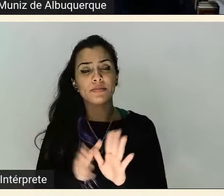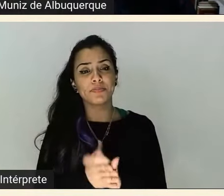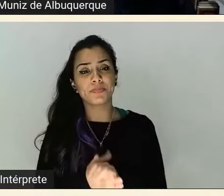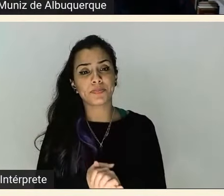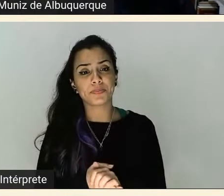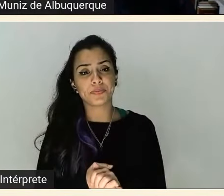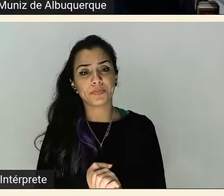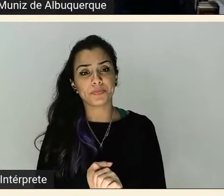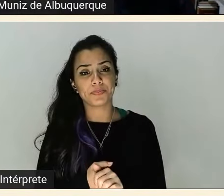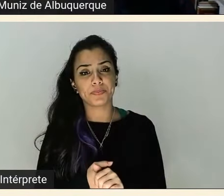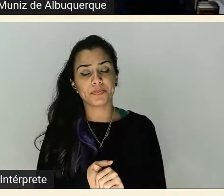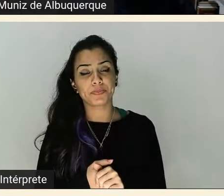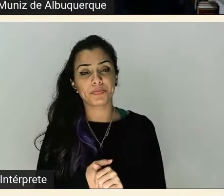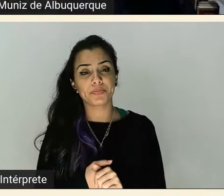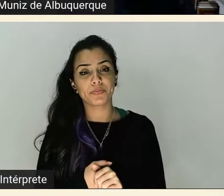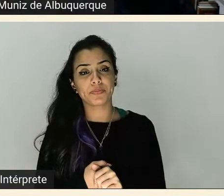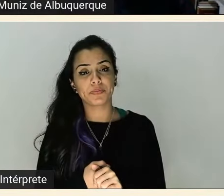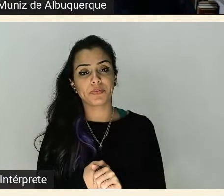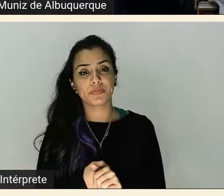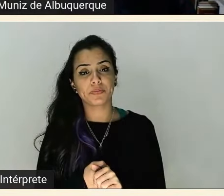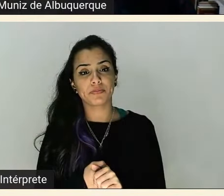esse locus, né?